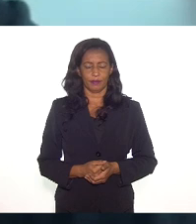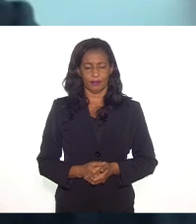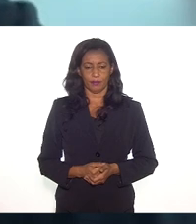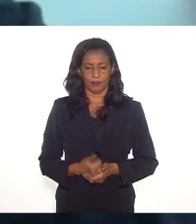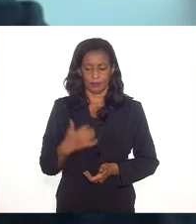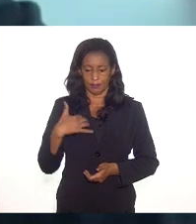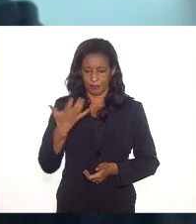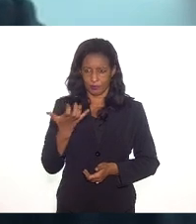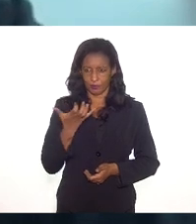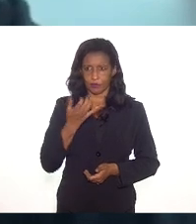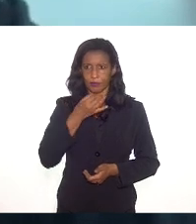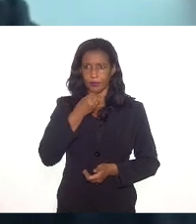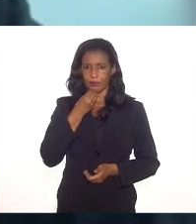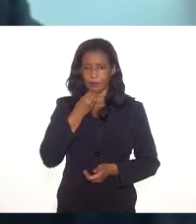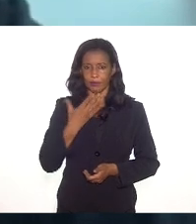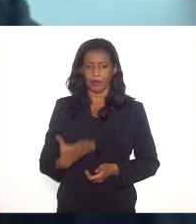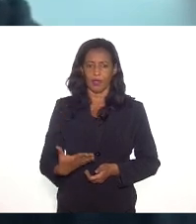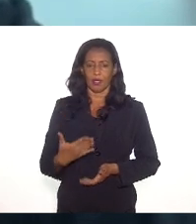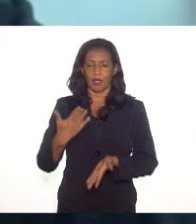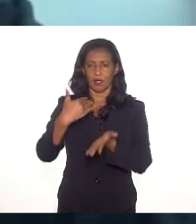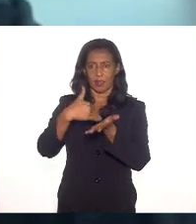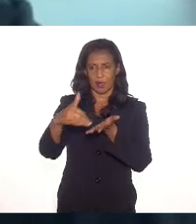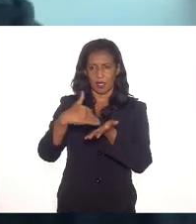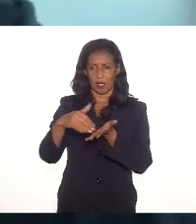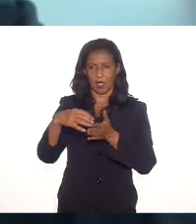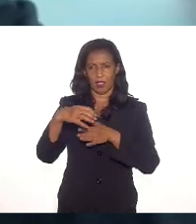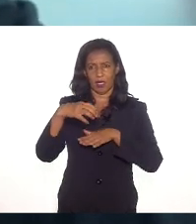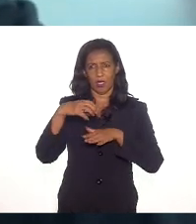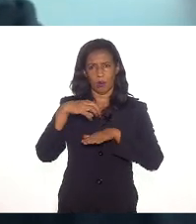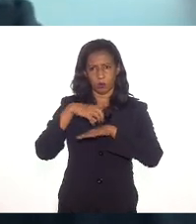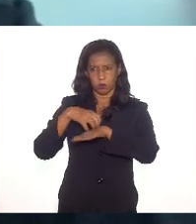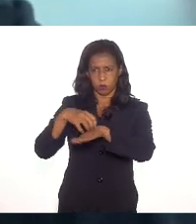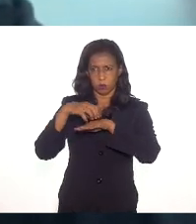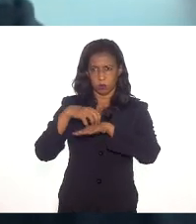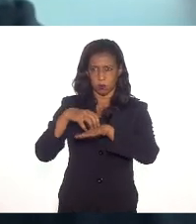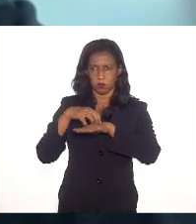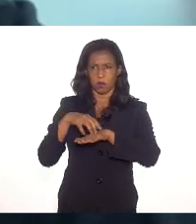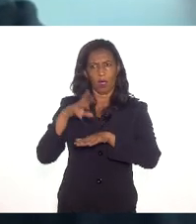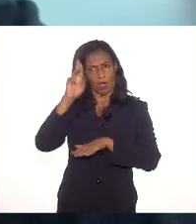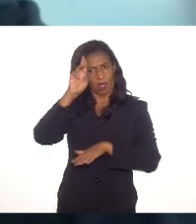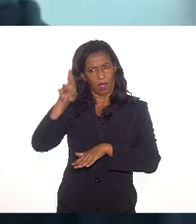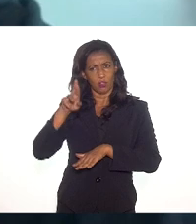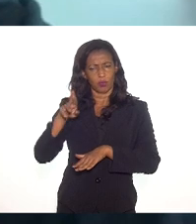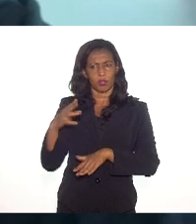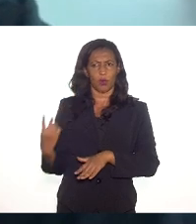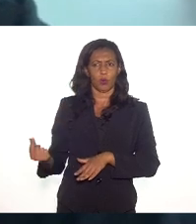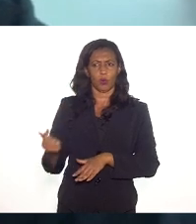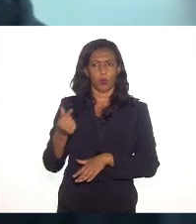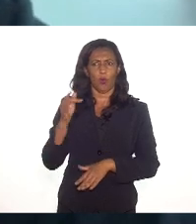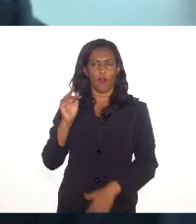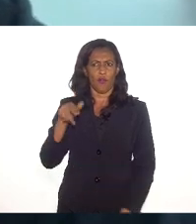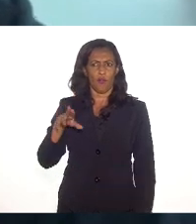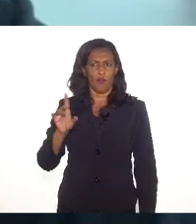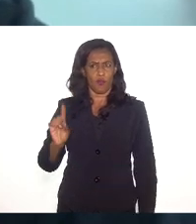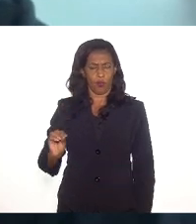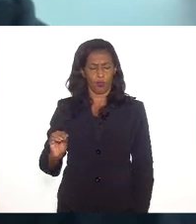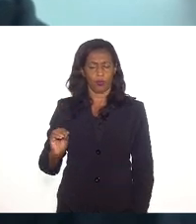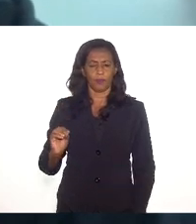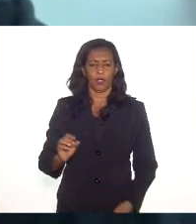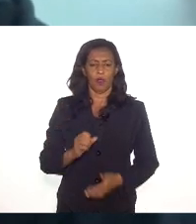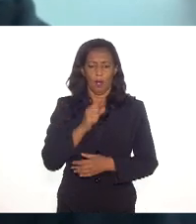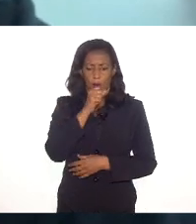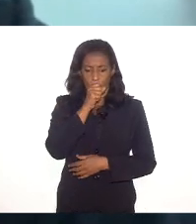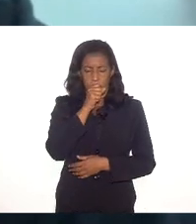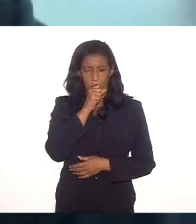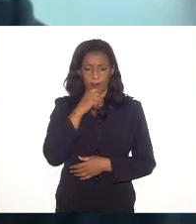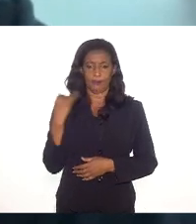sugerir aqui a baixa diligência para a Secretaria de Transporte, que é a gestora do fundo. É fundamental que a gente tenha aqui um